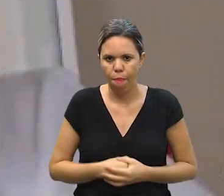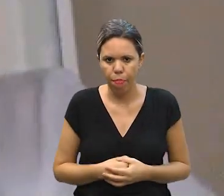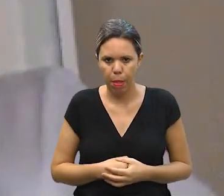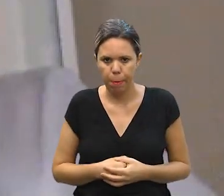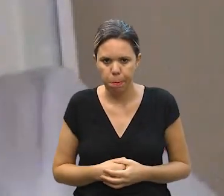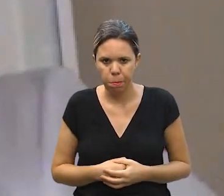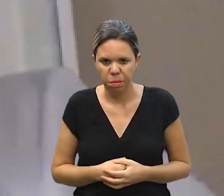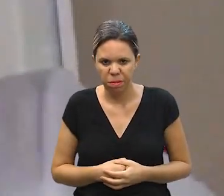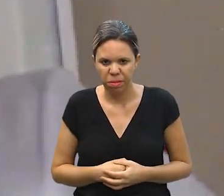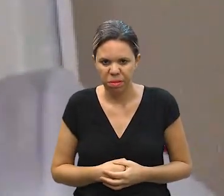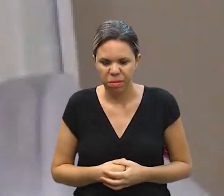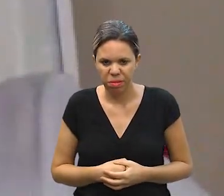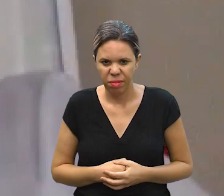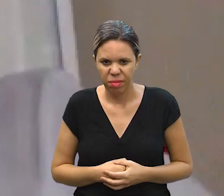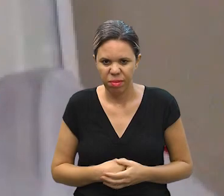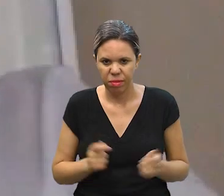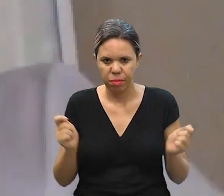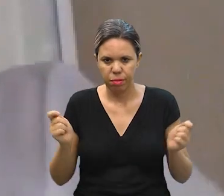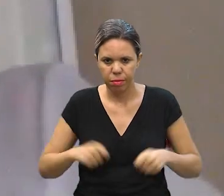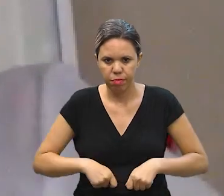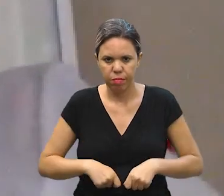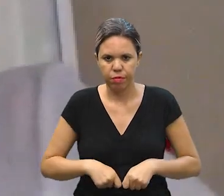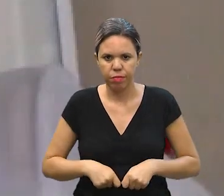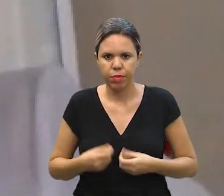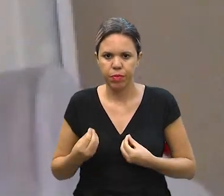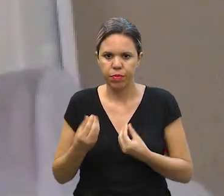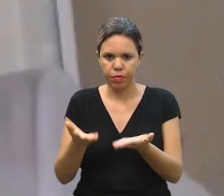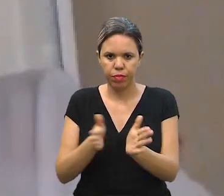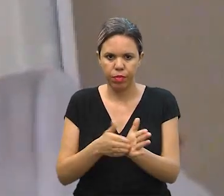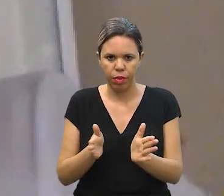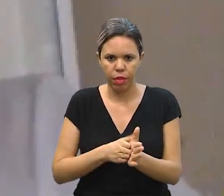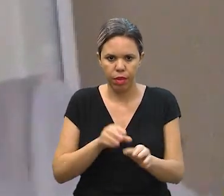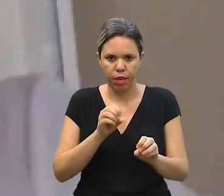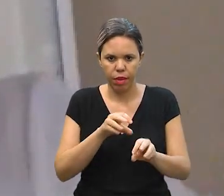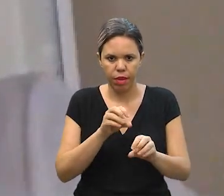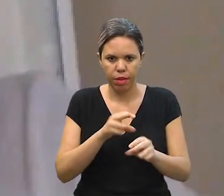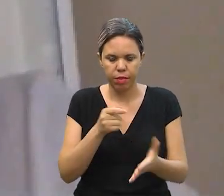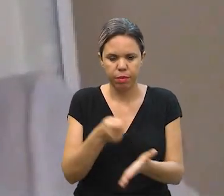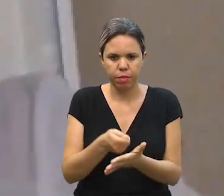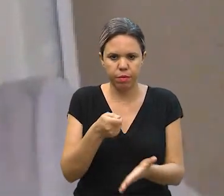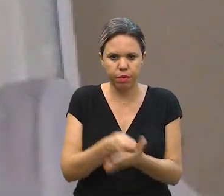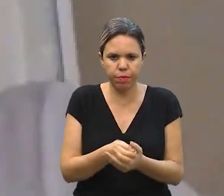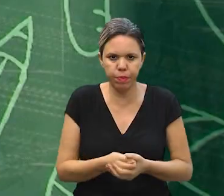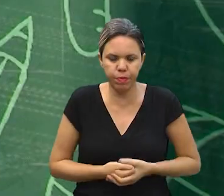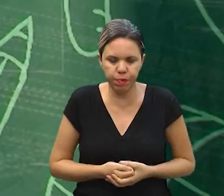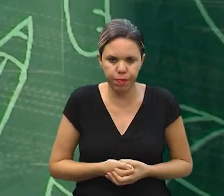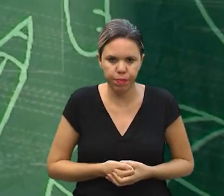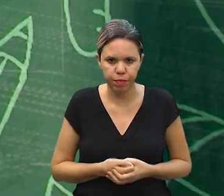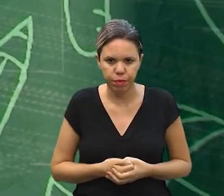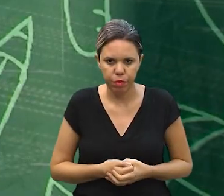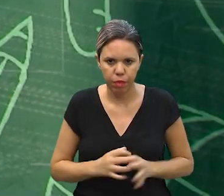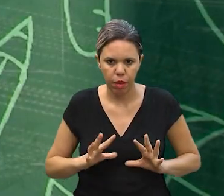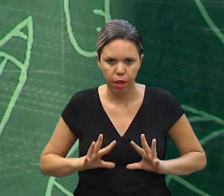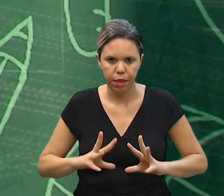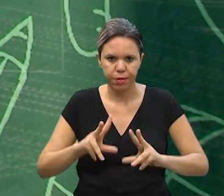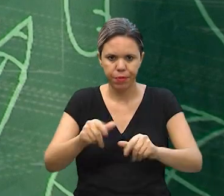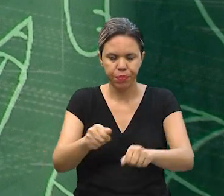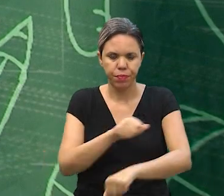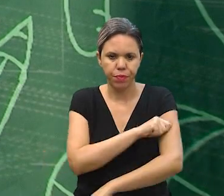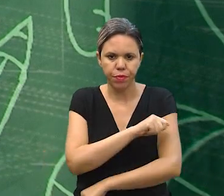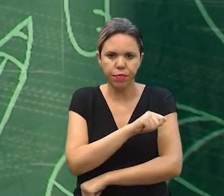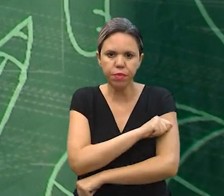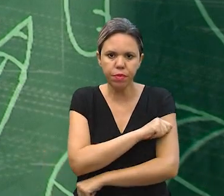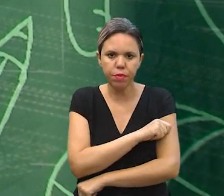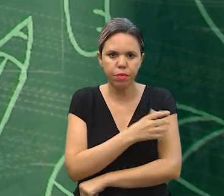legalizada e, portanto, apta a oferecer ensino obrigatório para todos